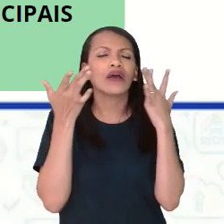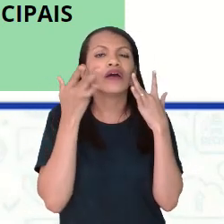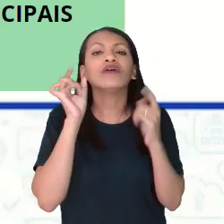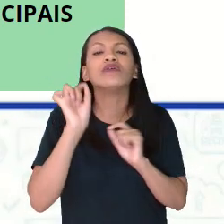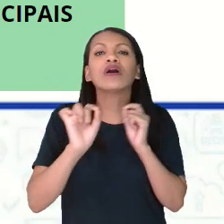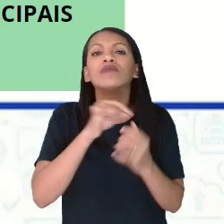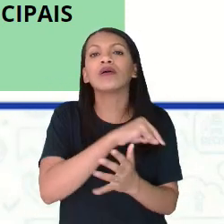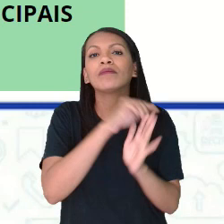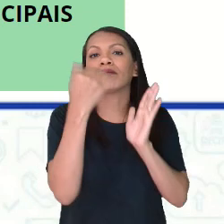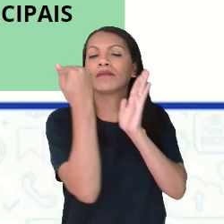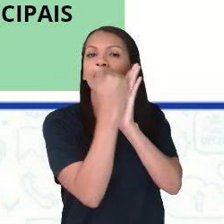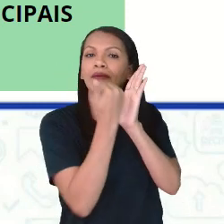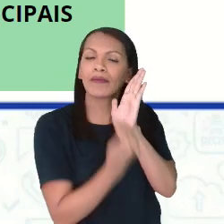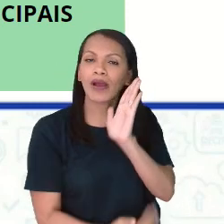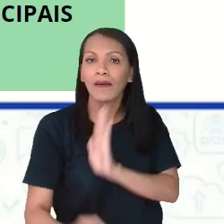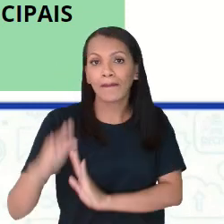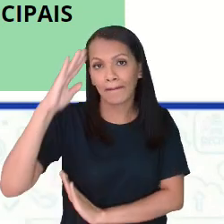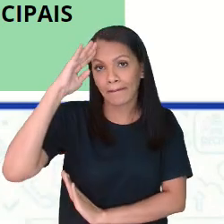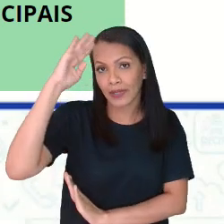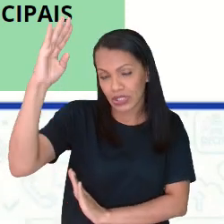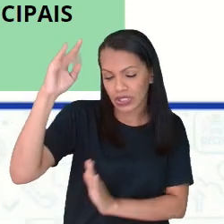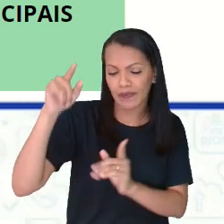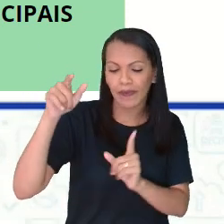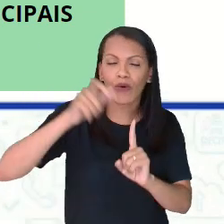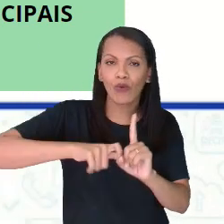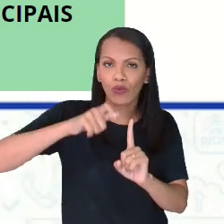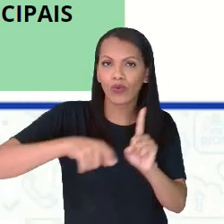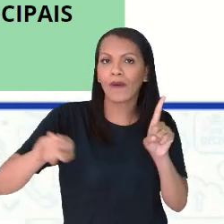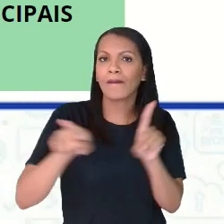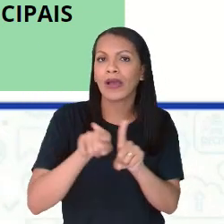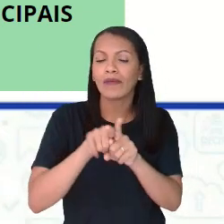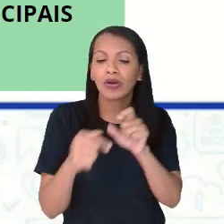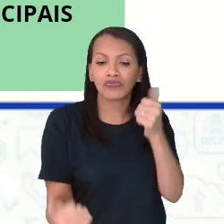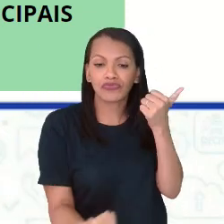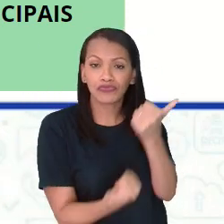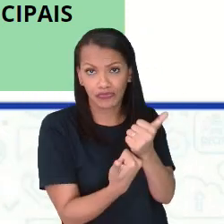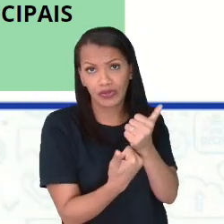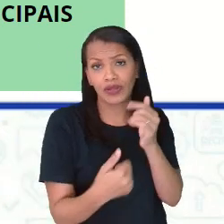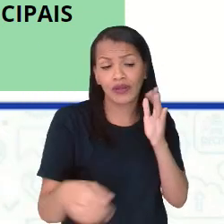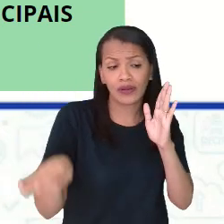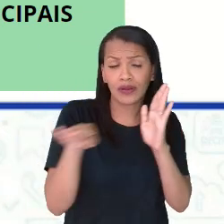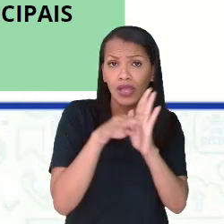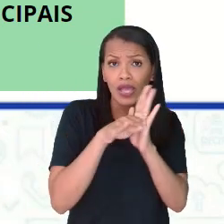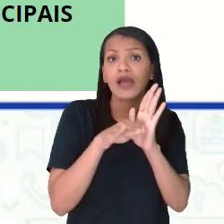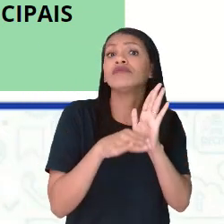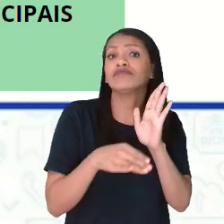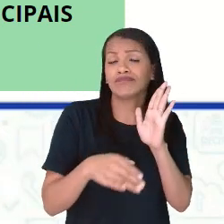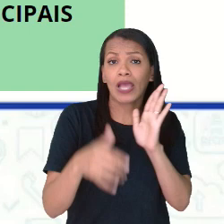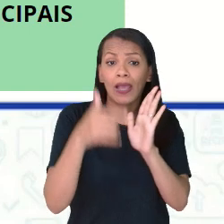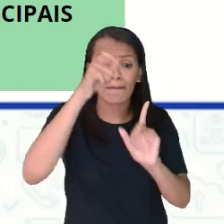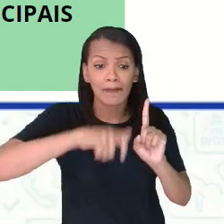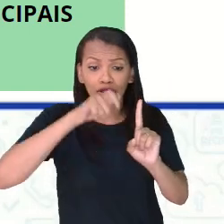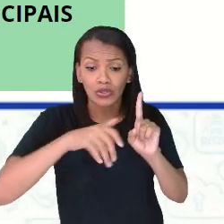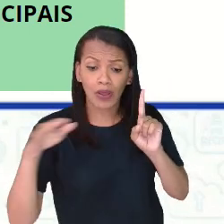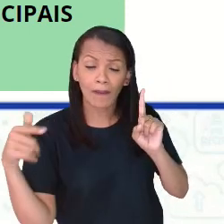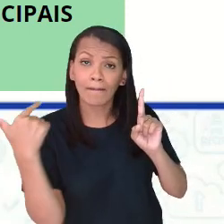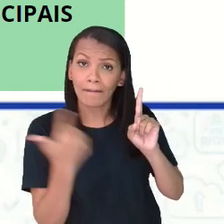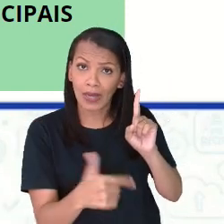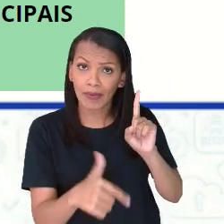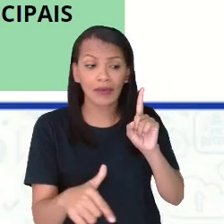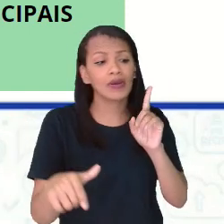em personagens principais, protagonistas, personagens secundários e